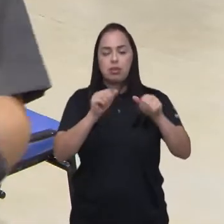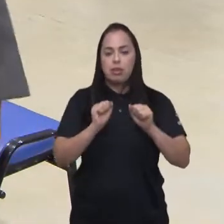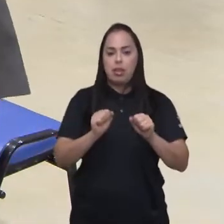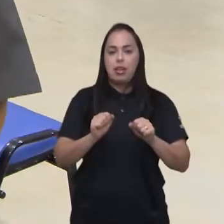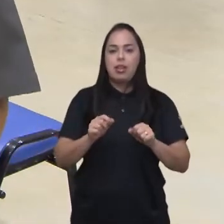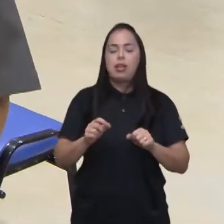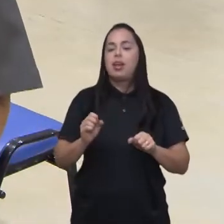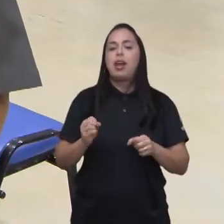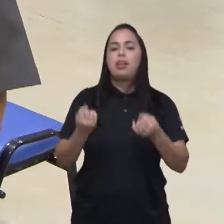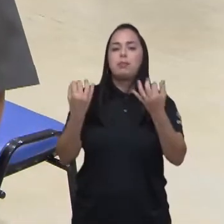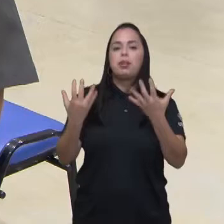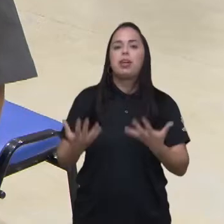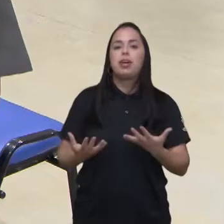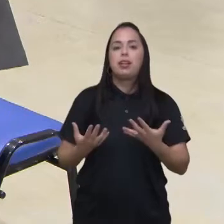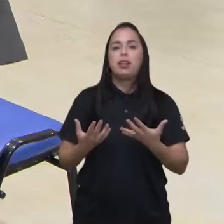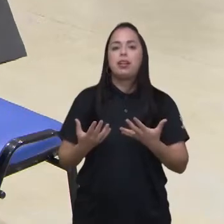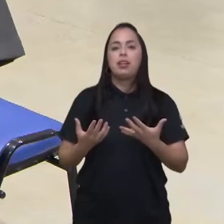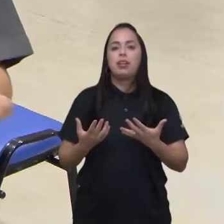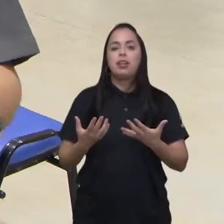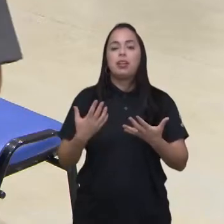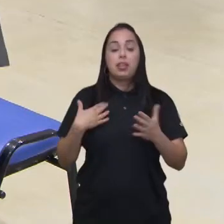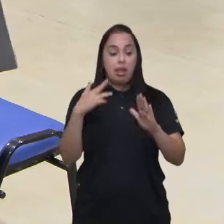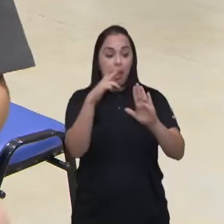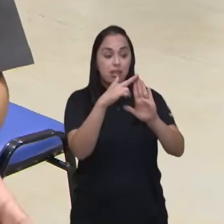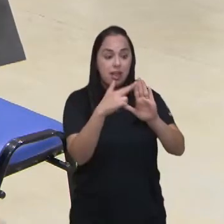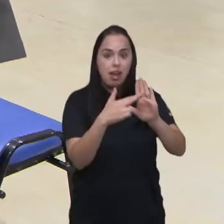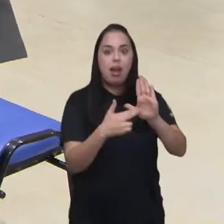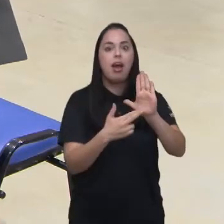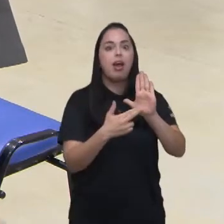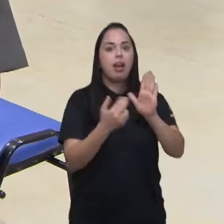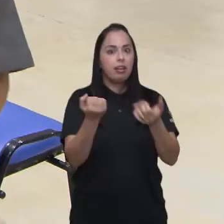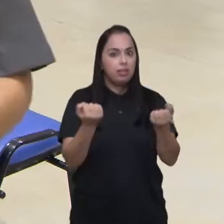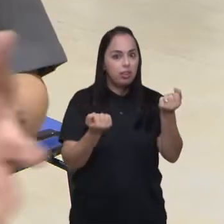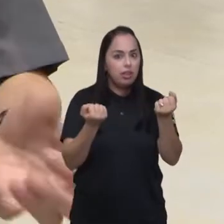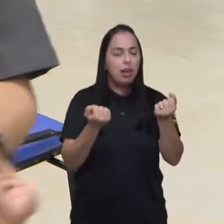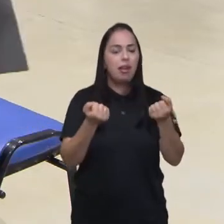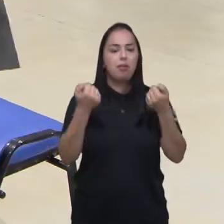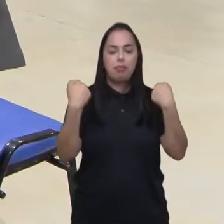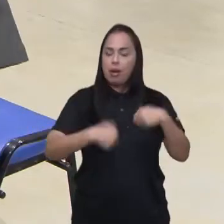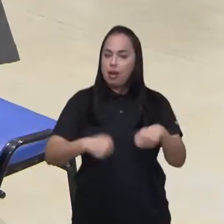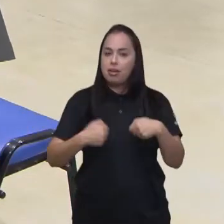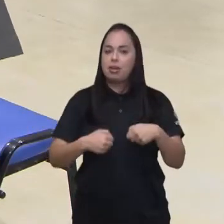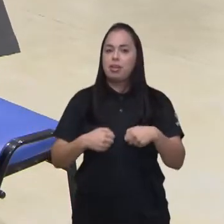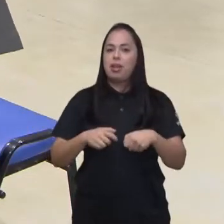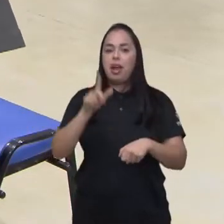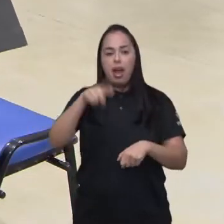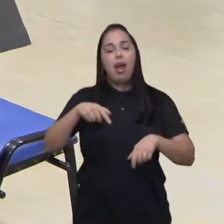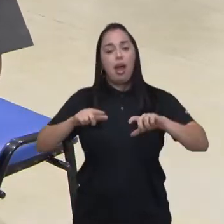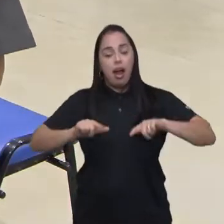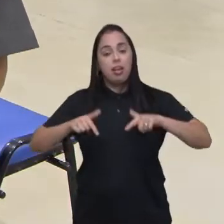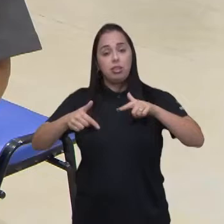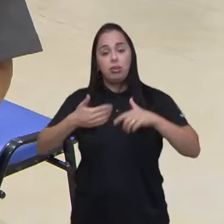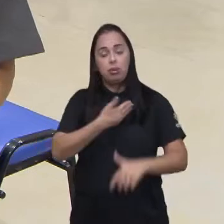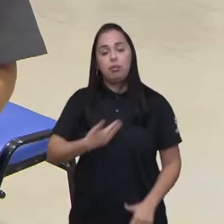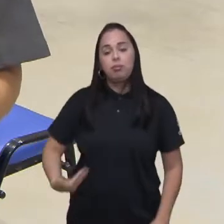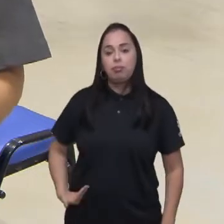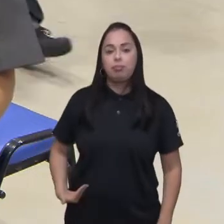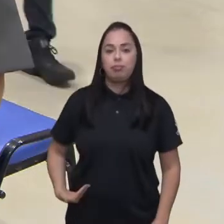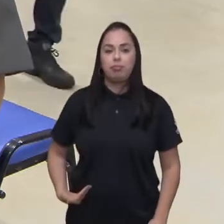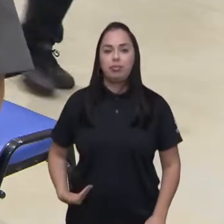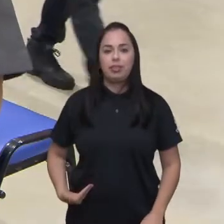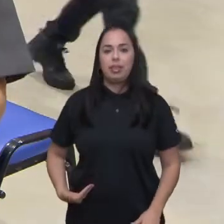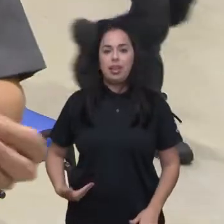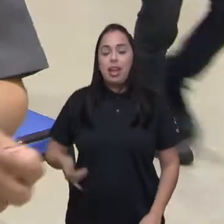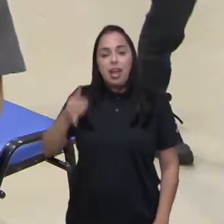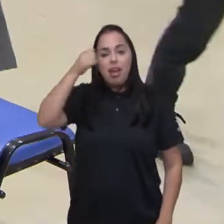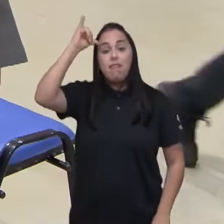falar o quanto que é bom as pessoas manterem as regras do trânsito nós já estamos fazendo políticas públicas né